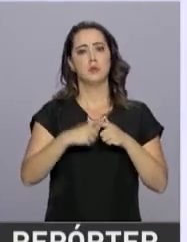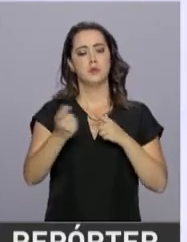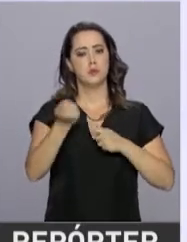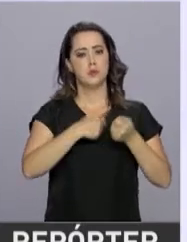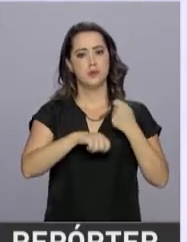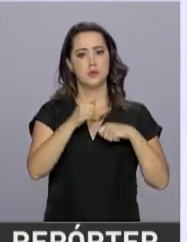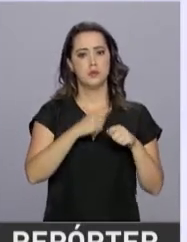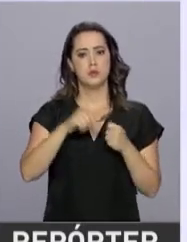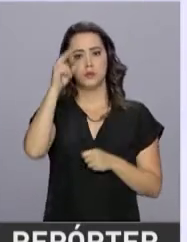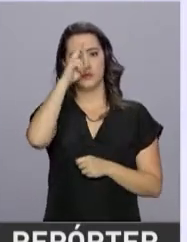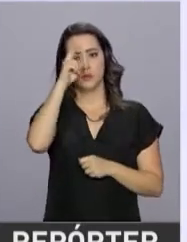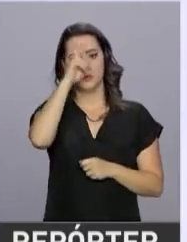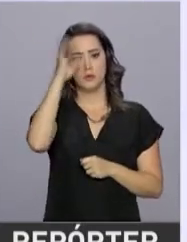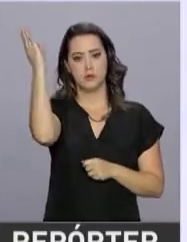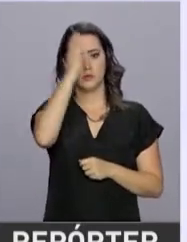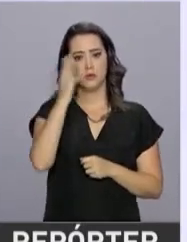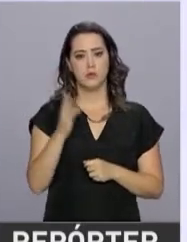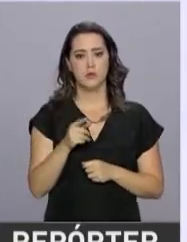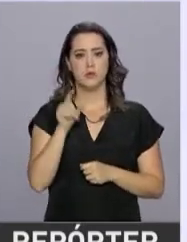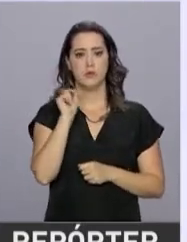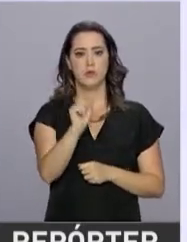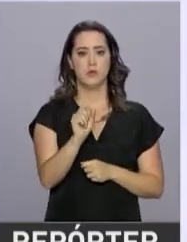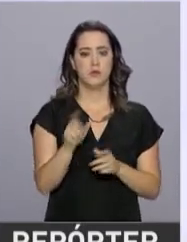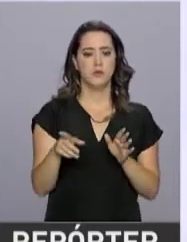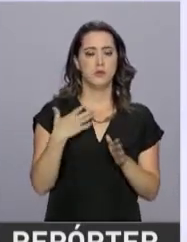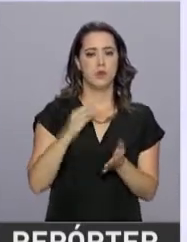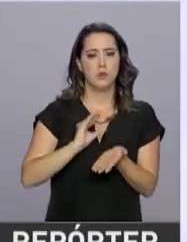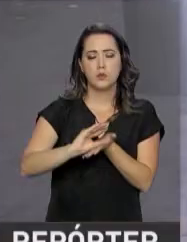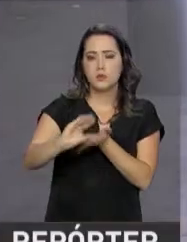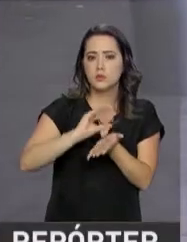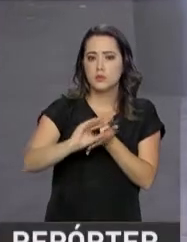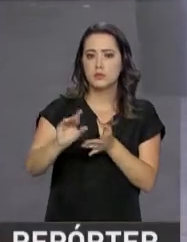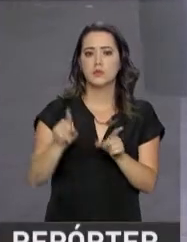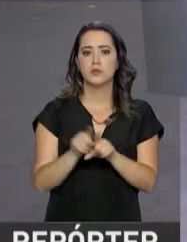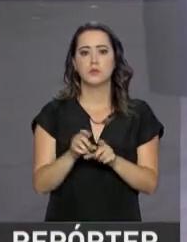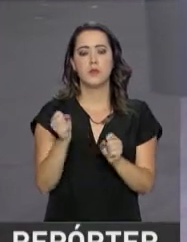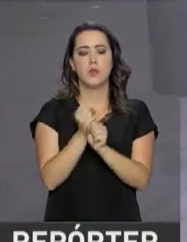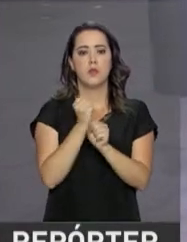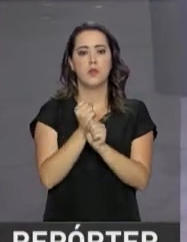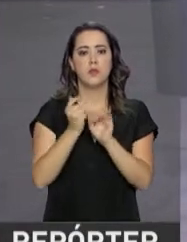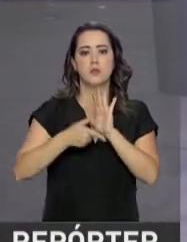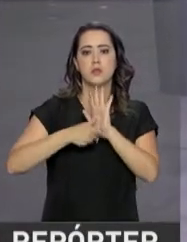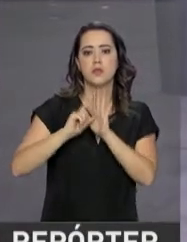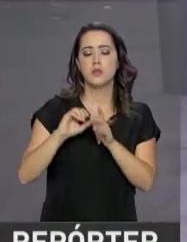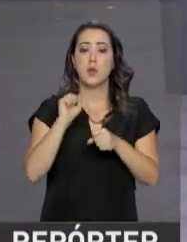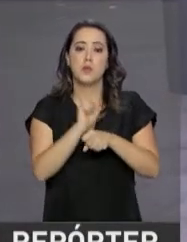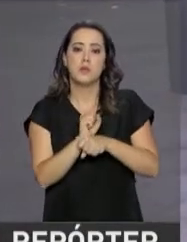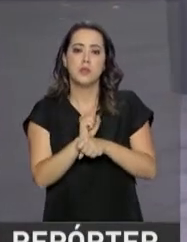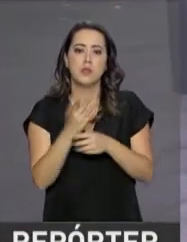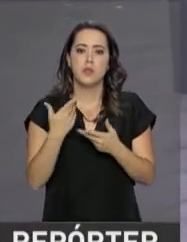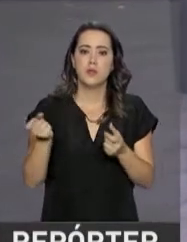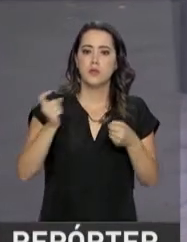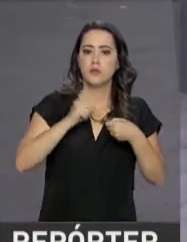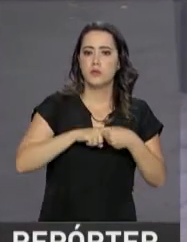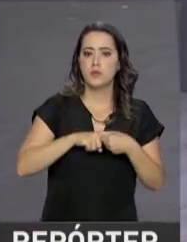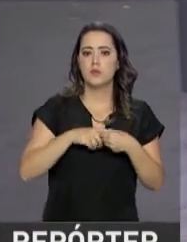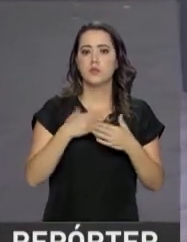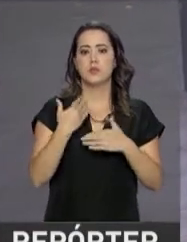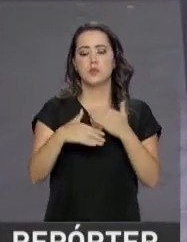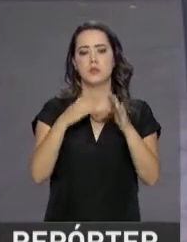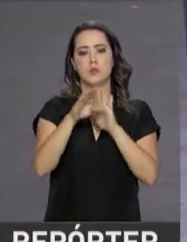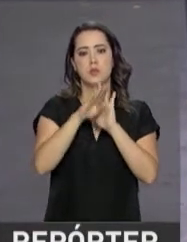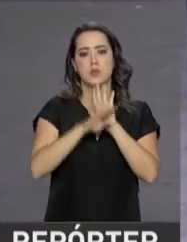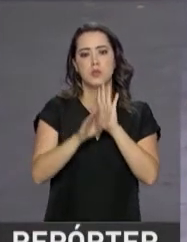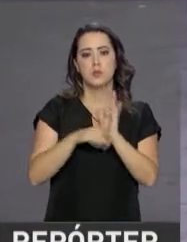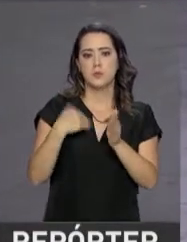da história do país, o remédio foi investir. Obras antes paralisadas foram retomadas com o